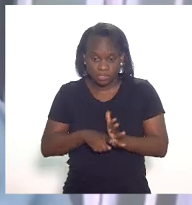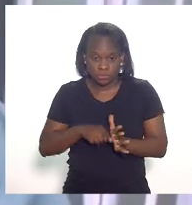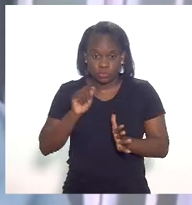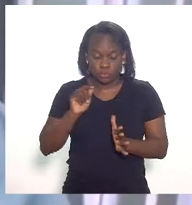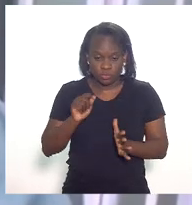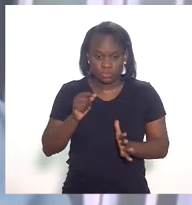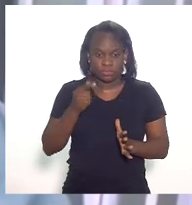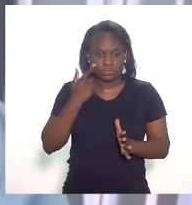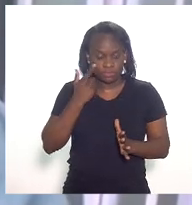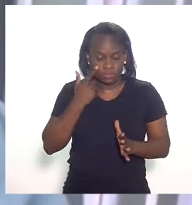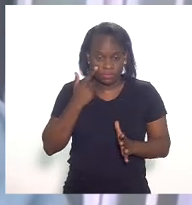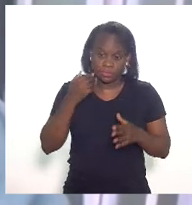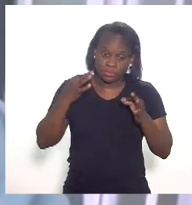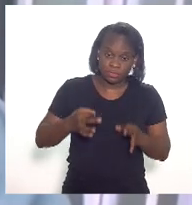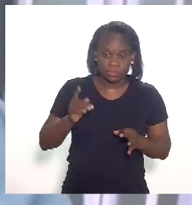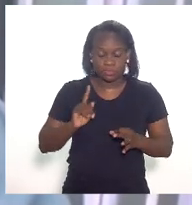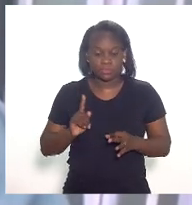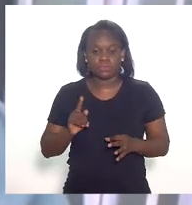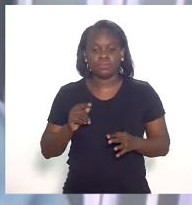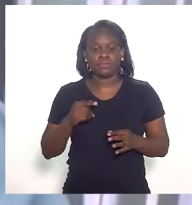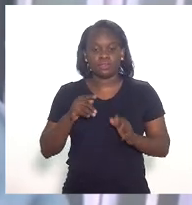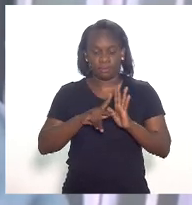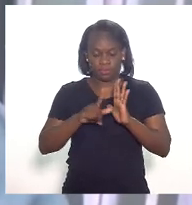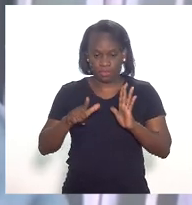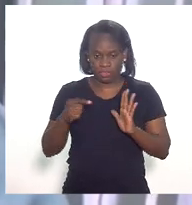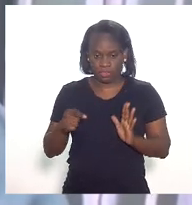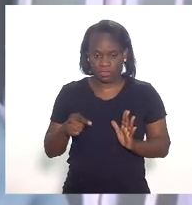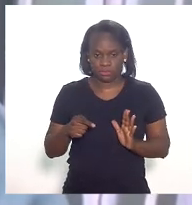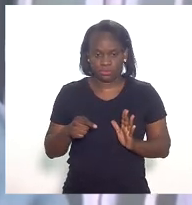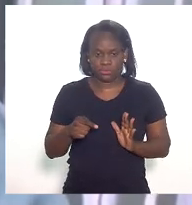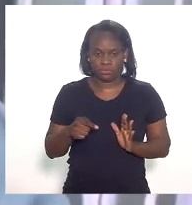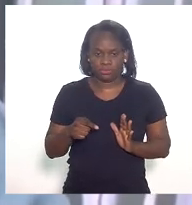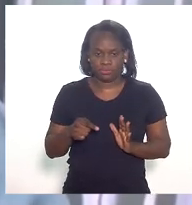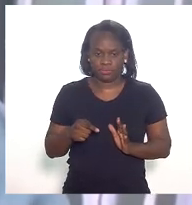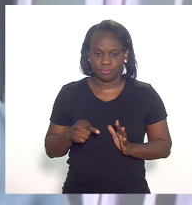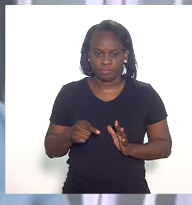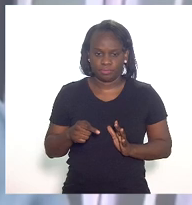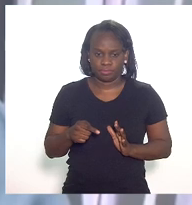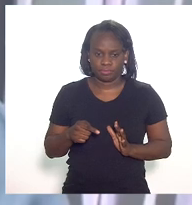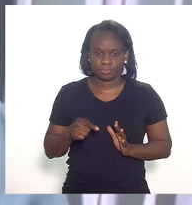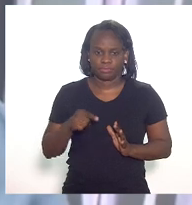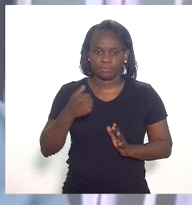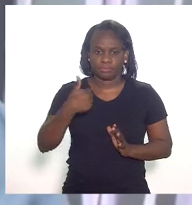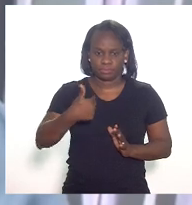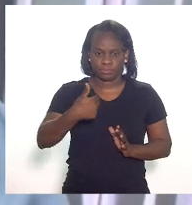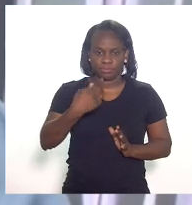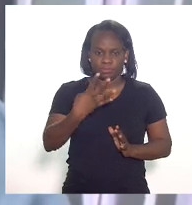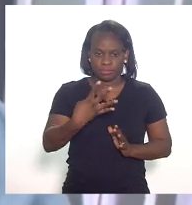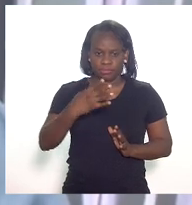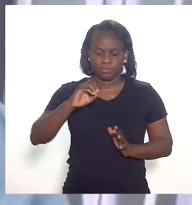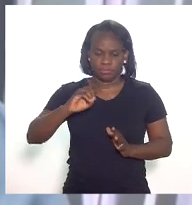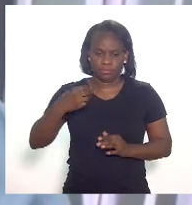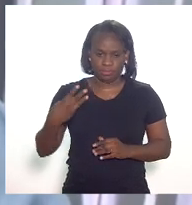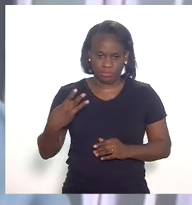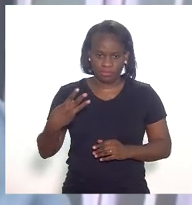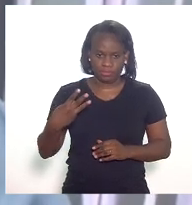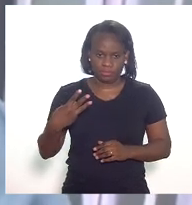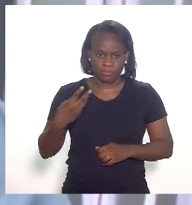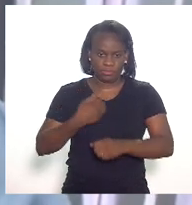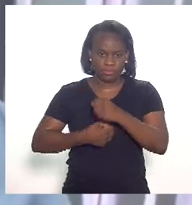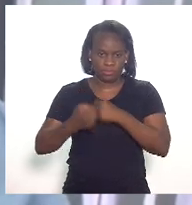que checar se procede, que o projeto, o PL 1403